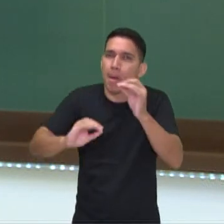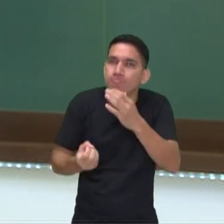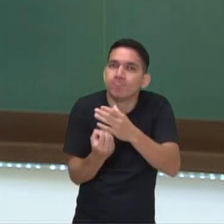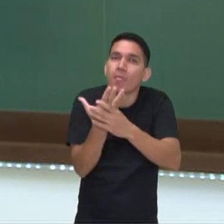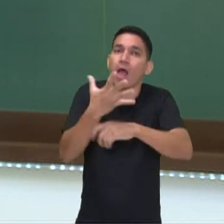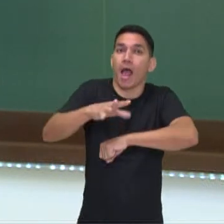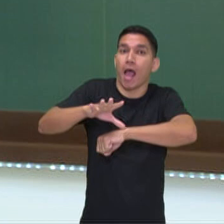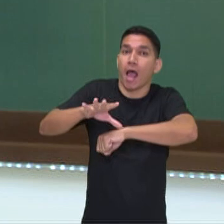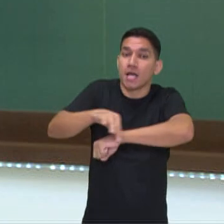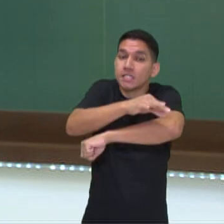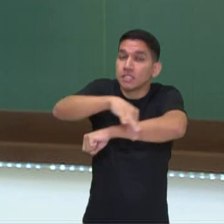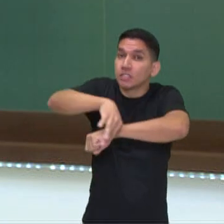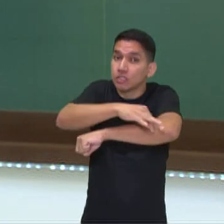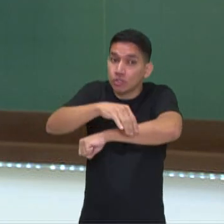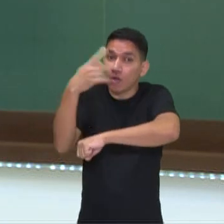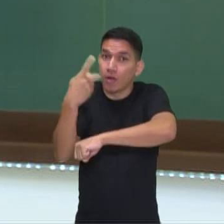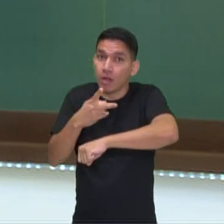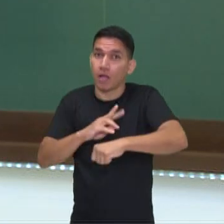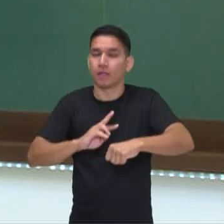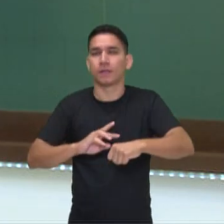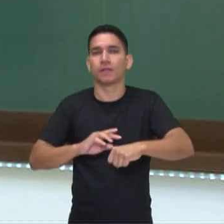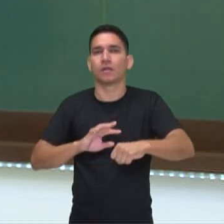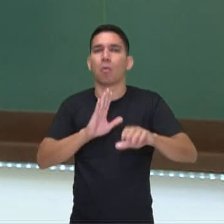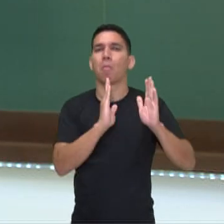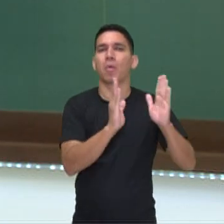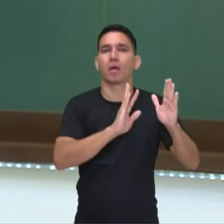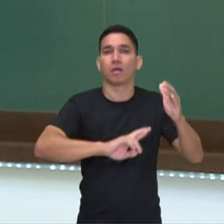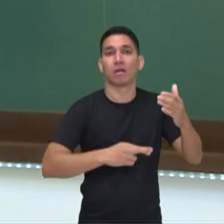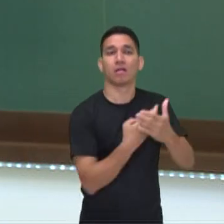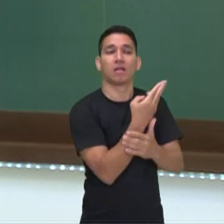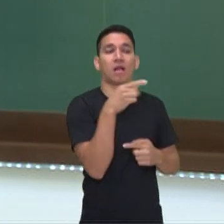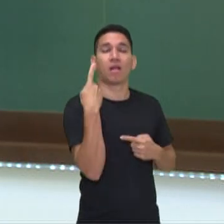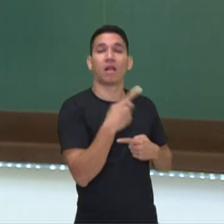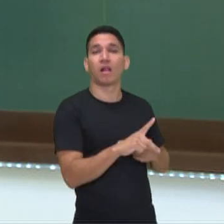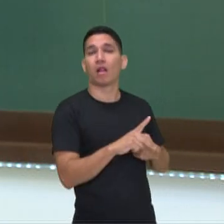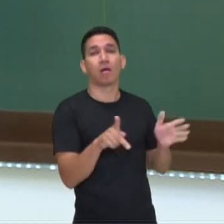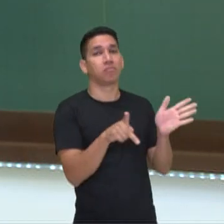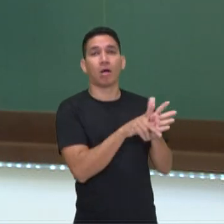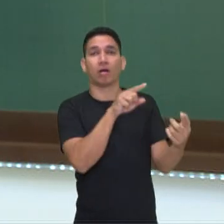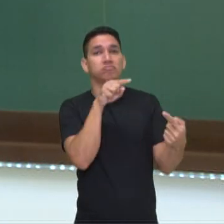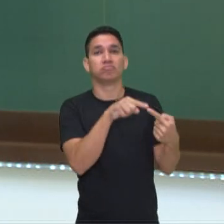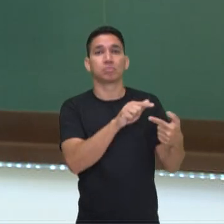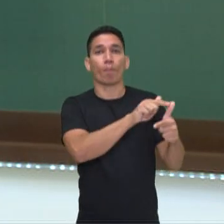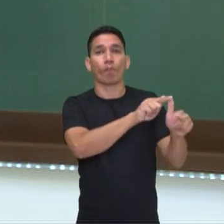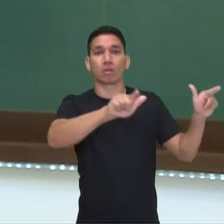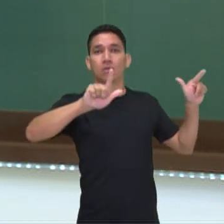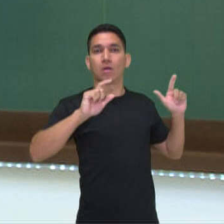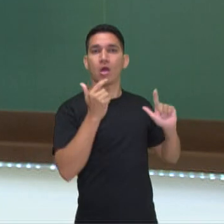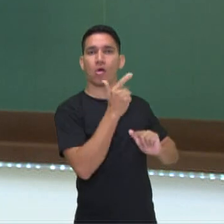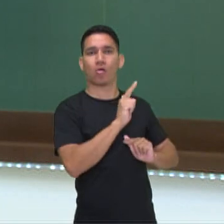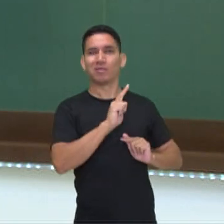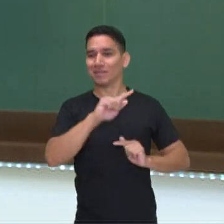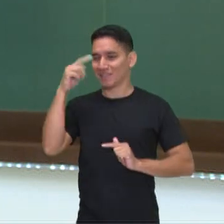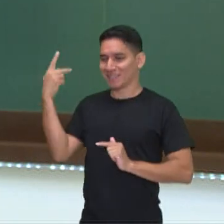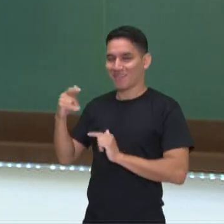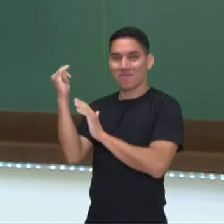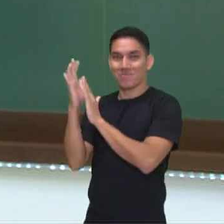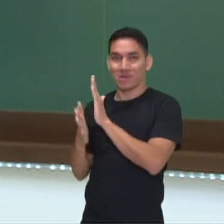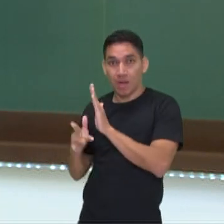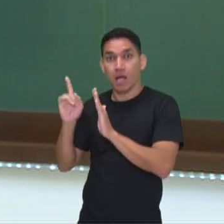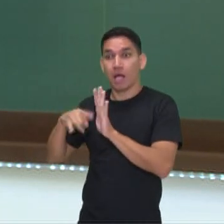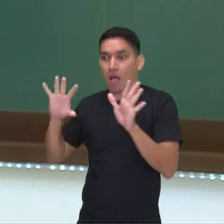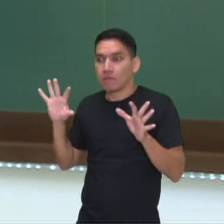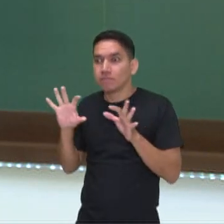Então a arquitetura do Renascimento é uma arquitetura funcional, limpa. A do Barroco não, ela é uma